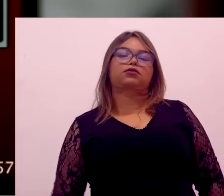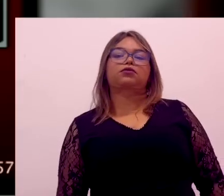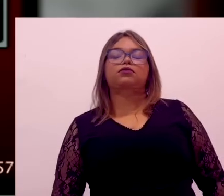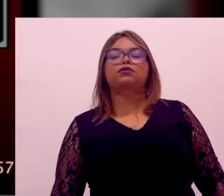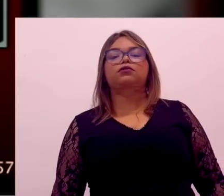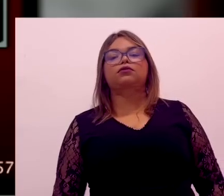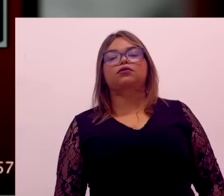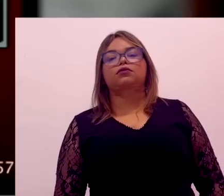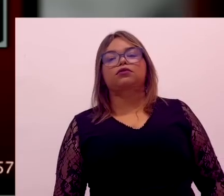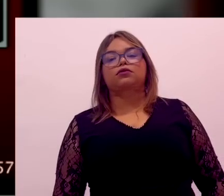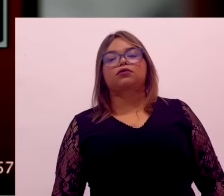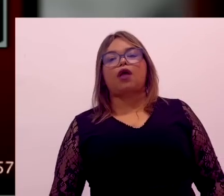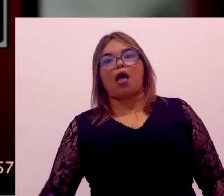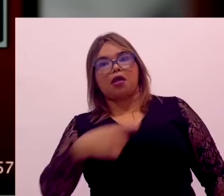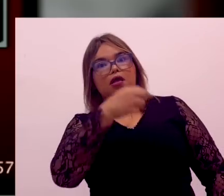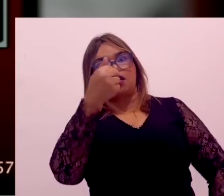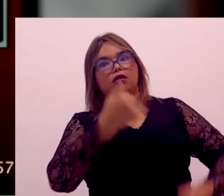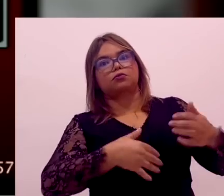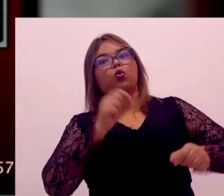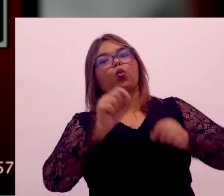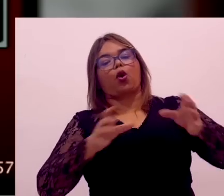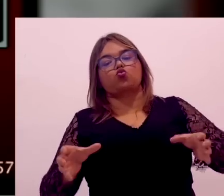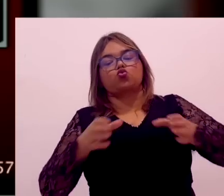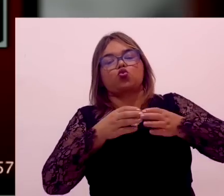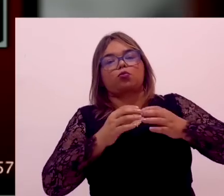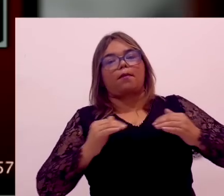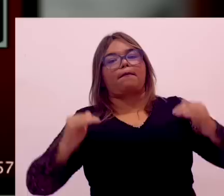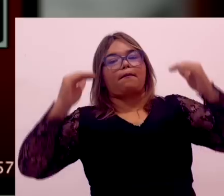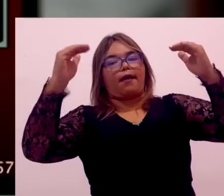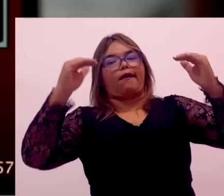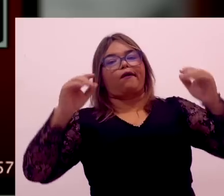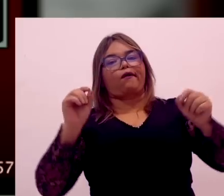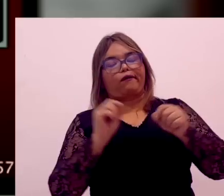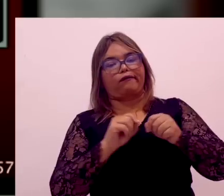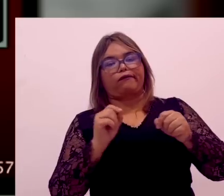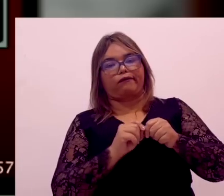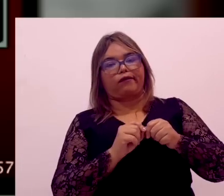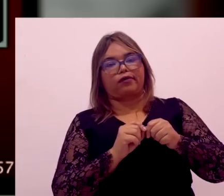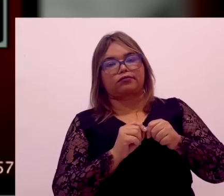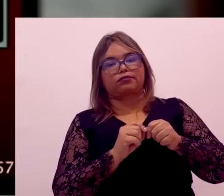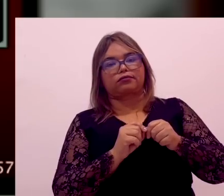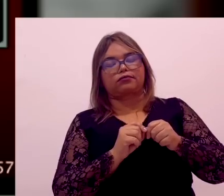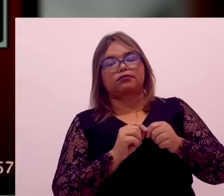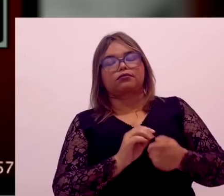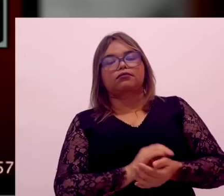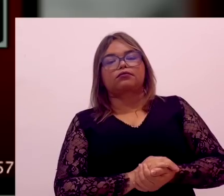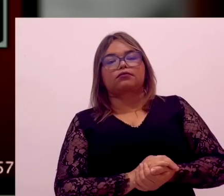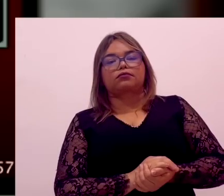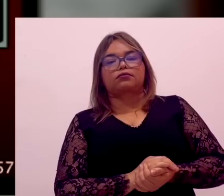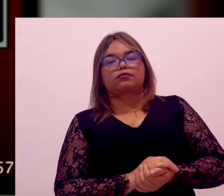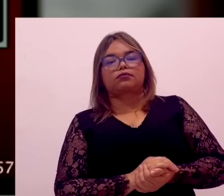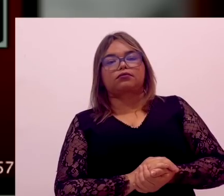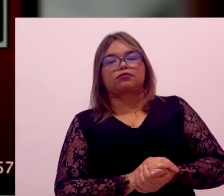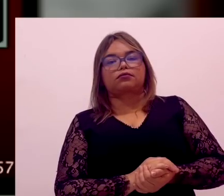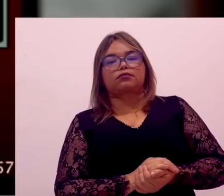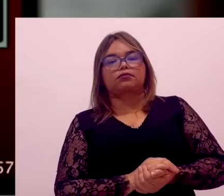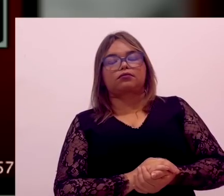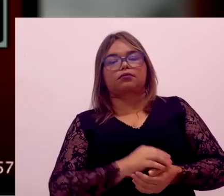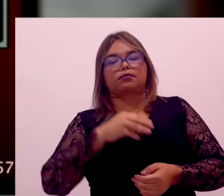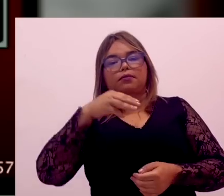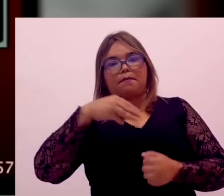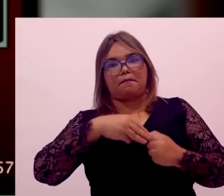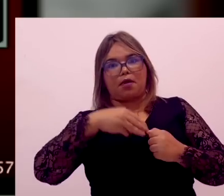Formada da maçônica leitura, é do mestre maçônico a feitura, seu retrato místico declara os segredos da